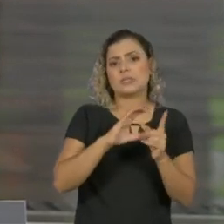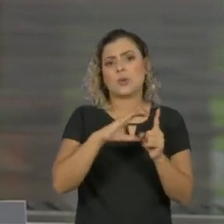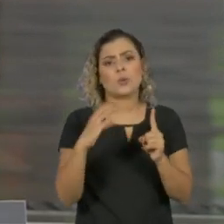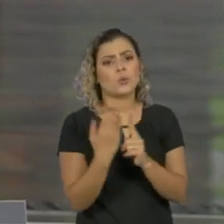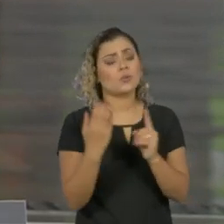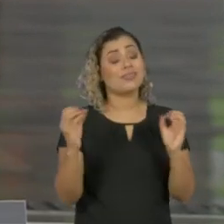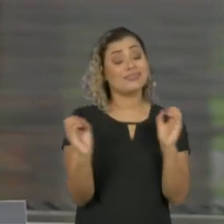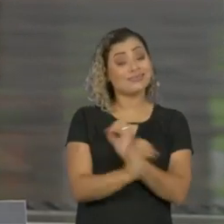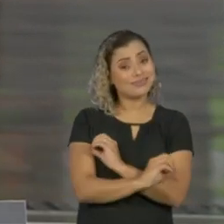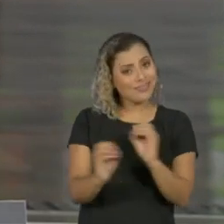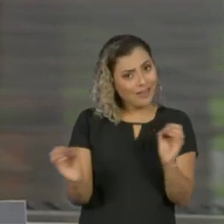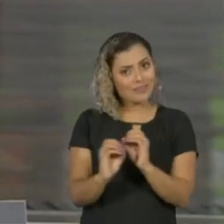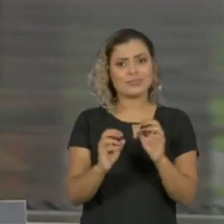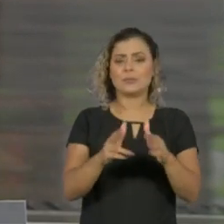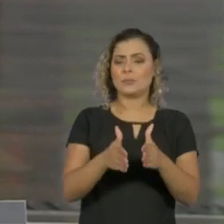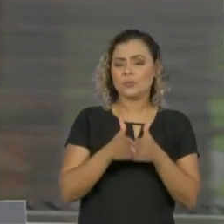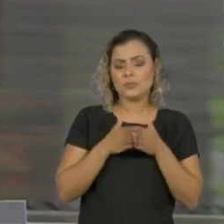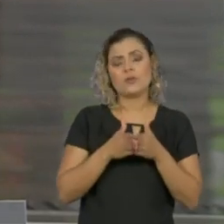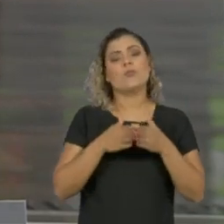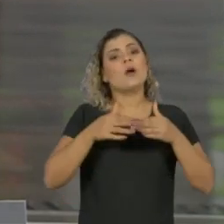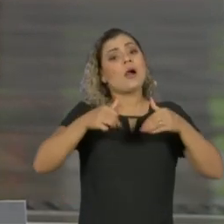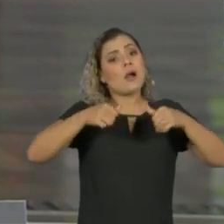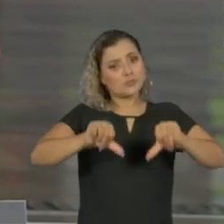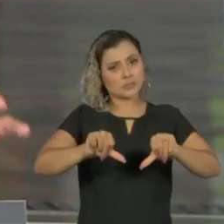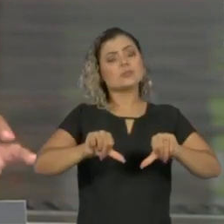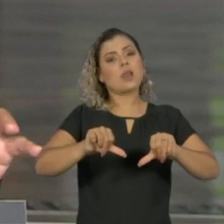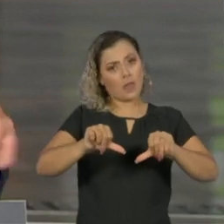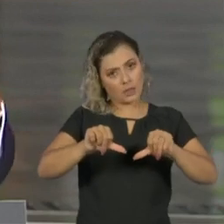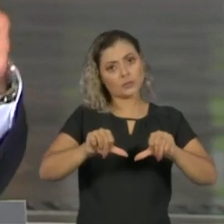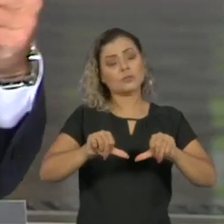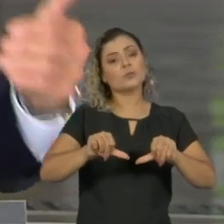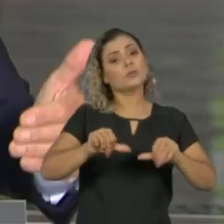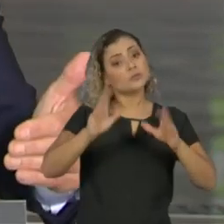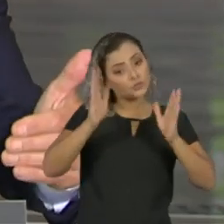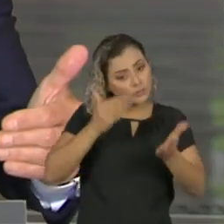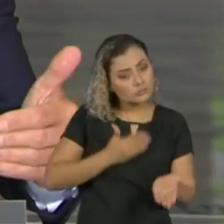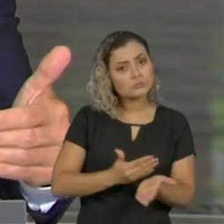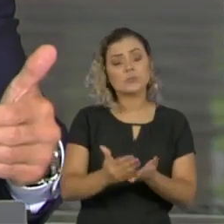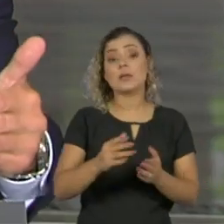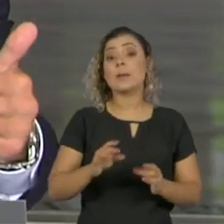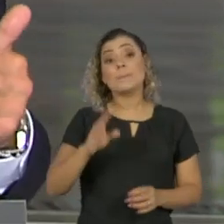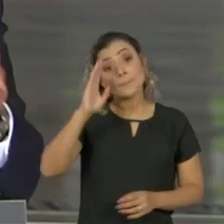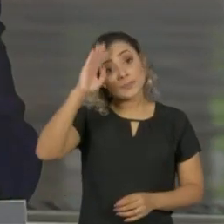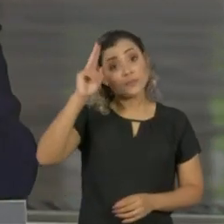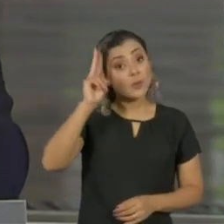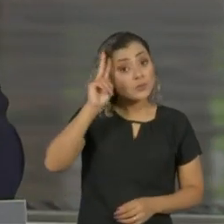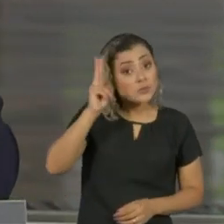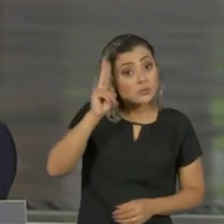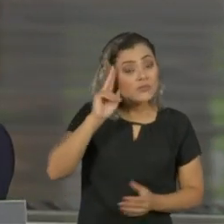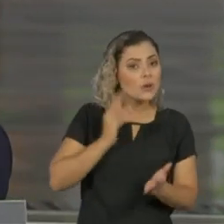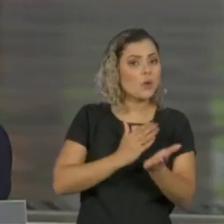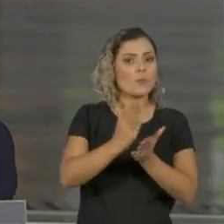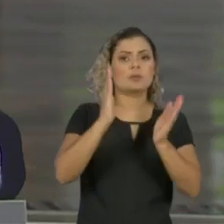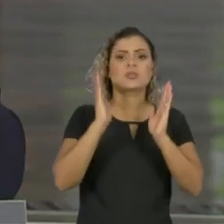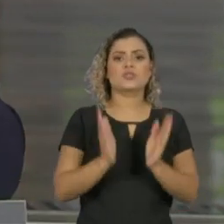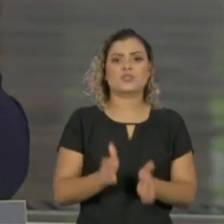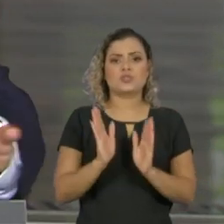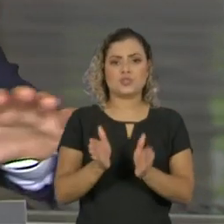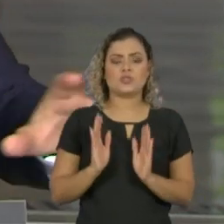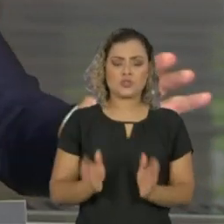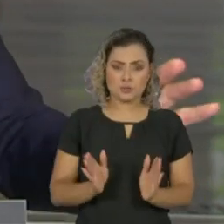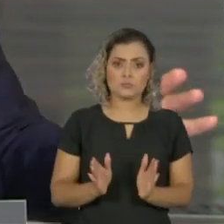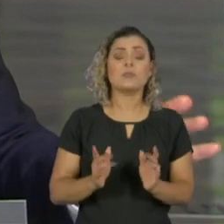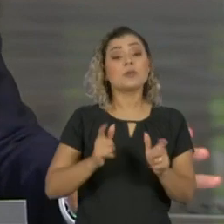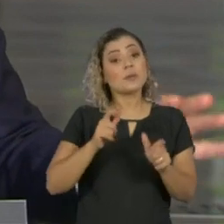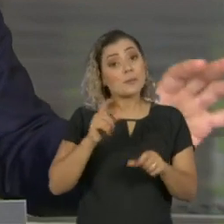de cultos, para que isso fique bem claro a partir de já, e especialmente a partir de segunda-feira, como nós comunicamos, para que